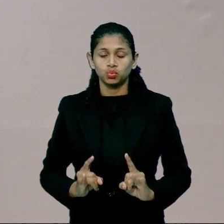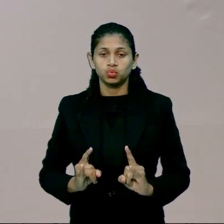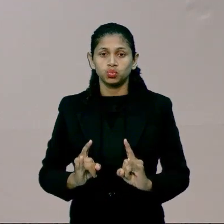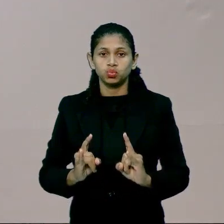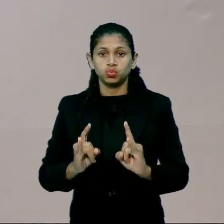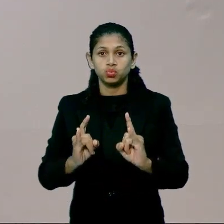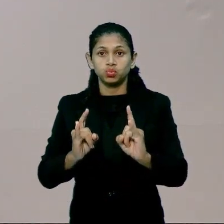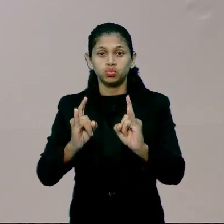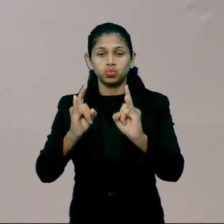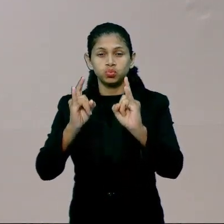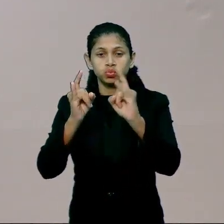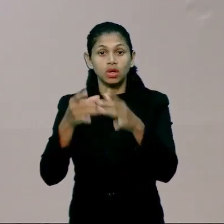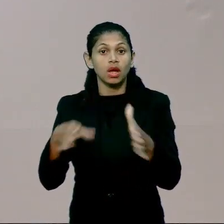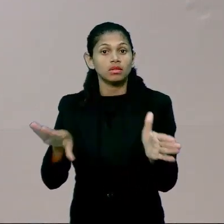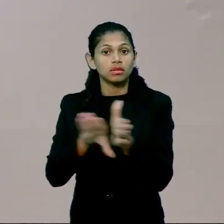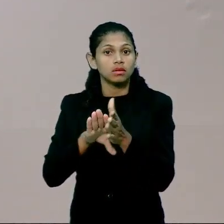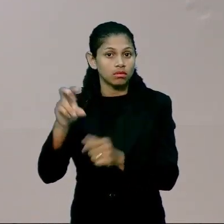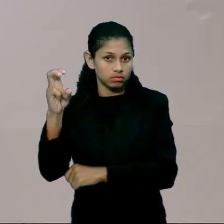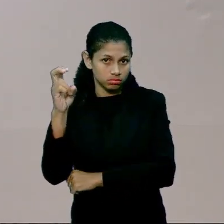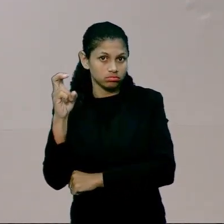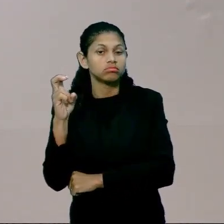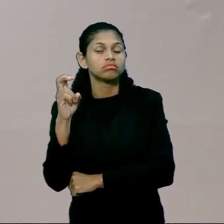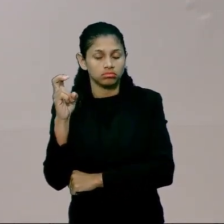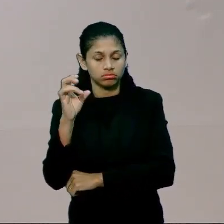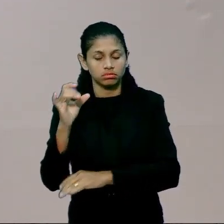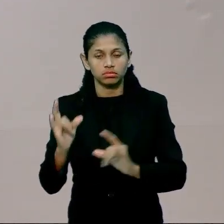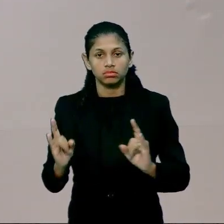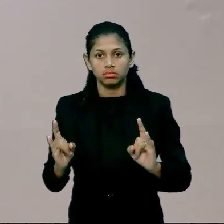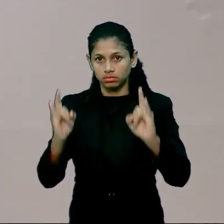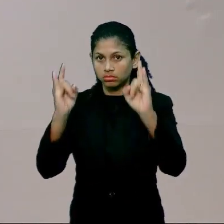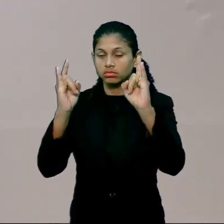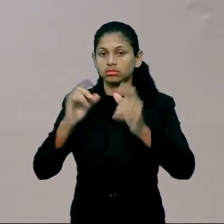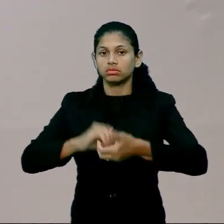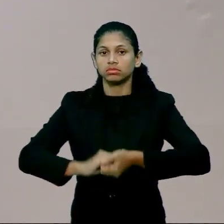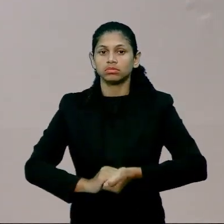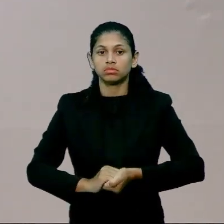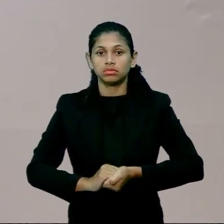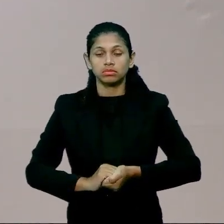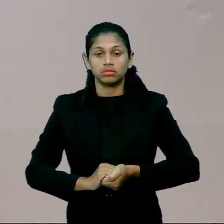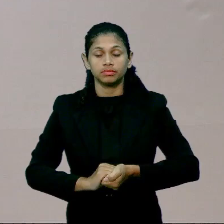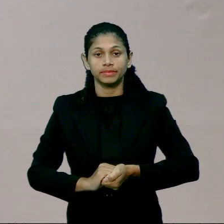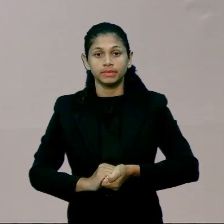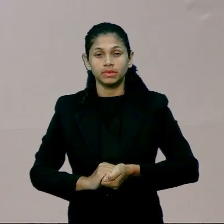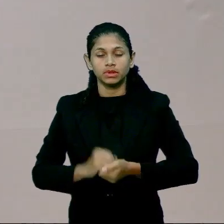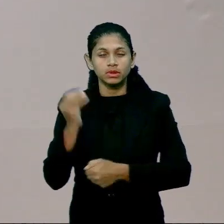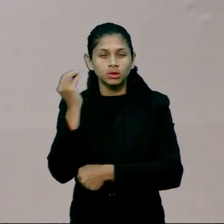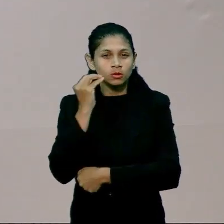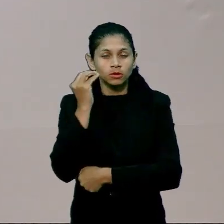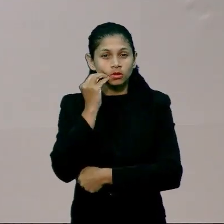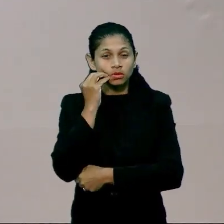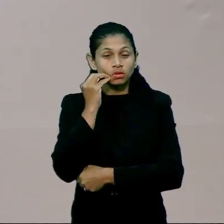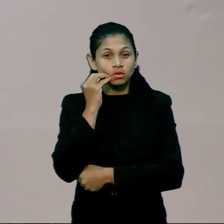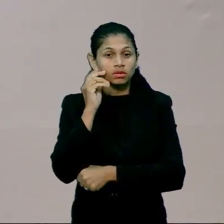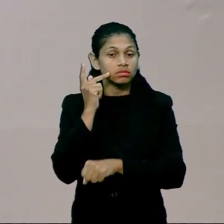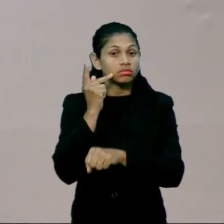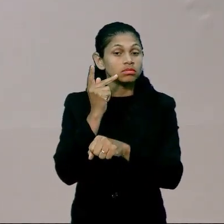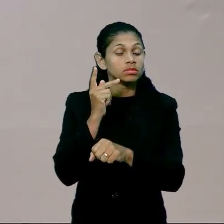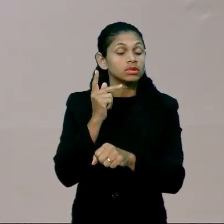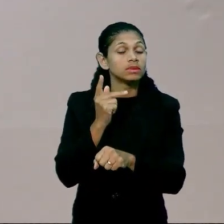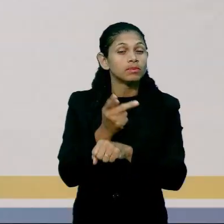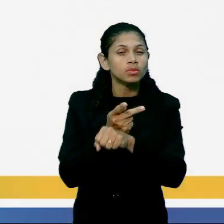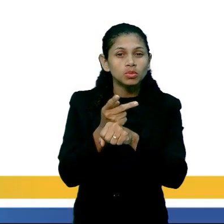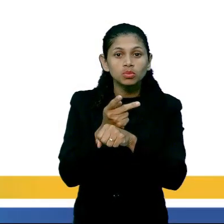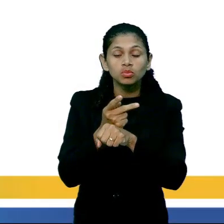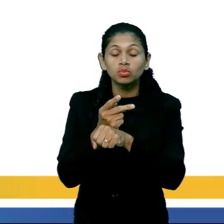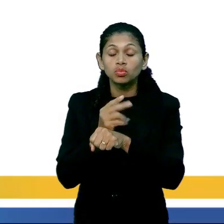a tentar desvendar quantas pessoas vai chegar até o quinto andar Tudo